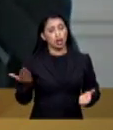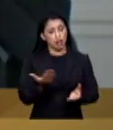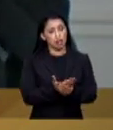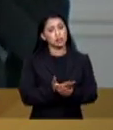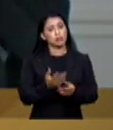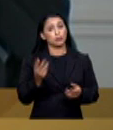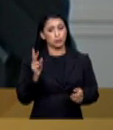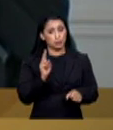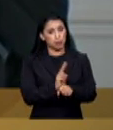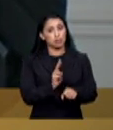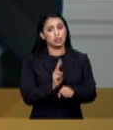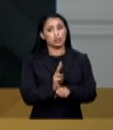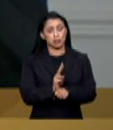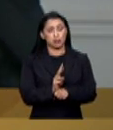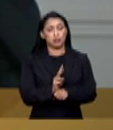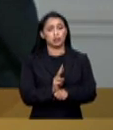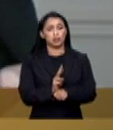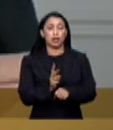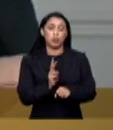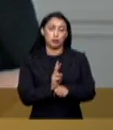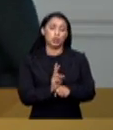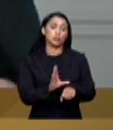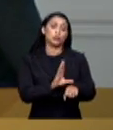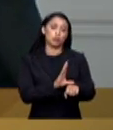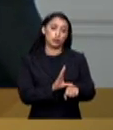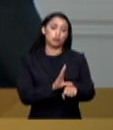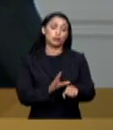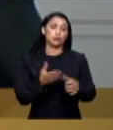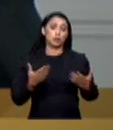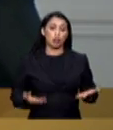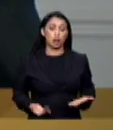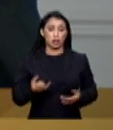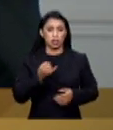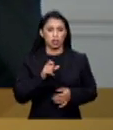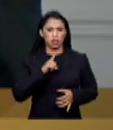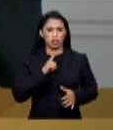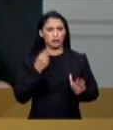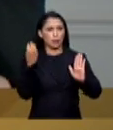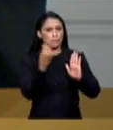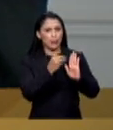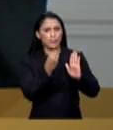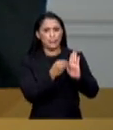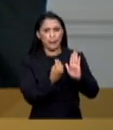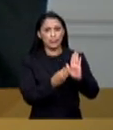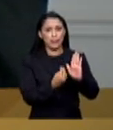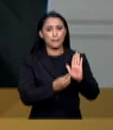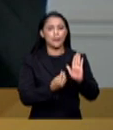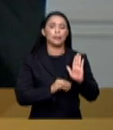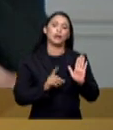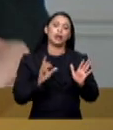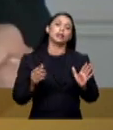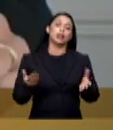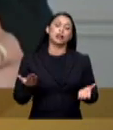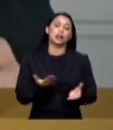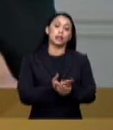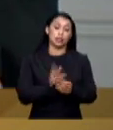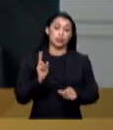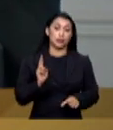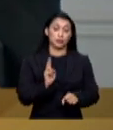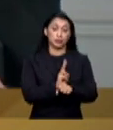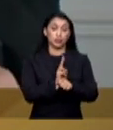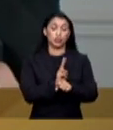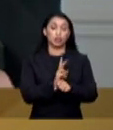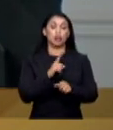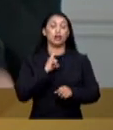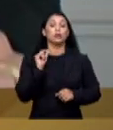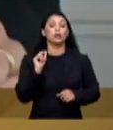proteção constitucional. Assim, se estiverem presentes os requisitos necessários à concessão da liminar, os seus